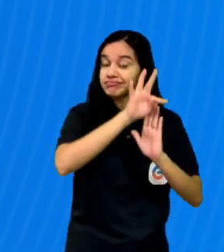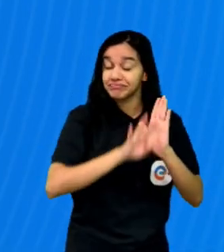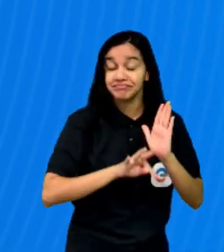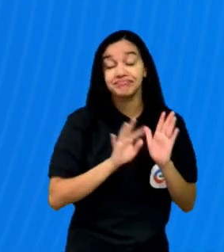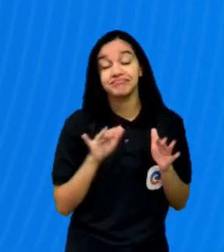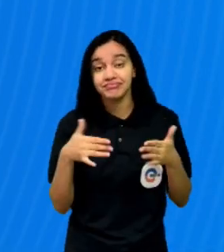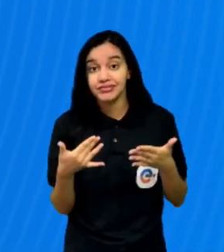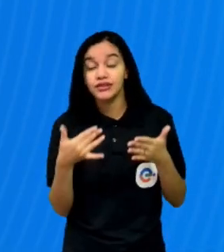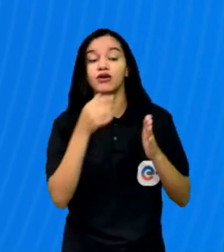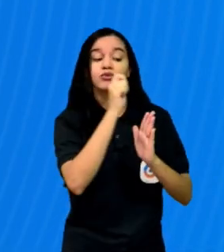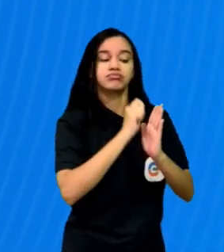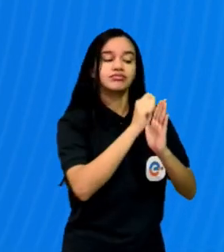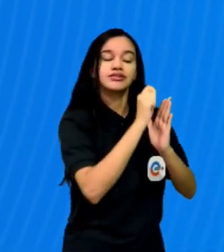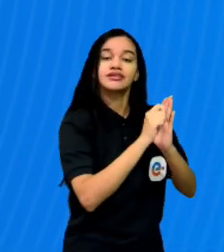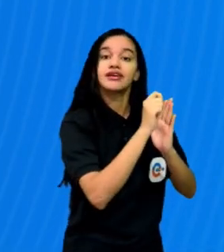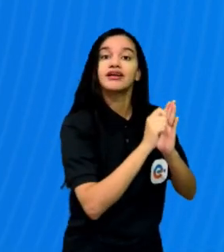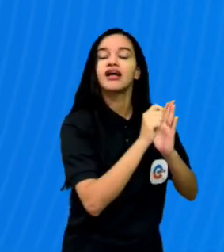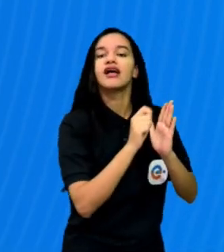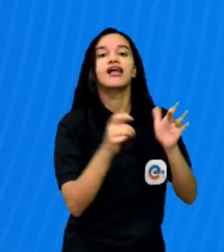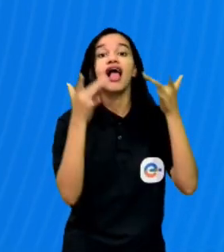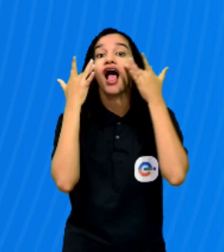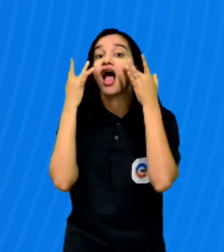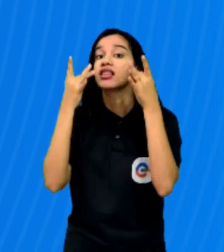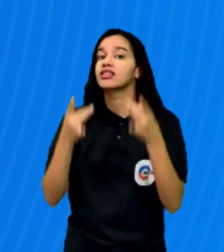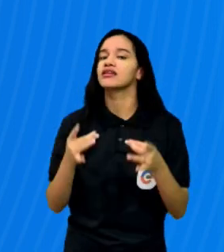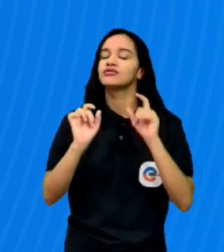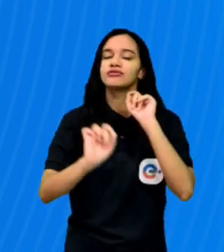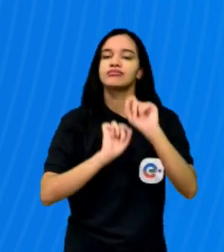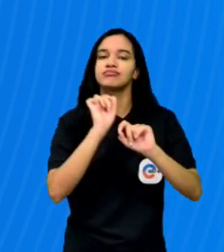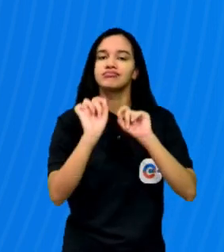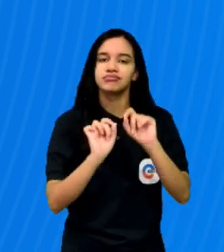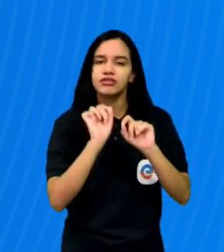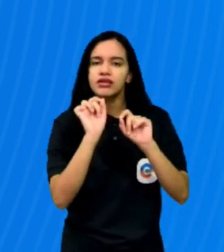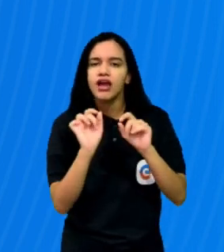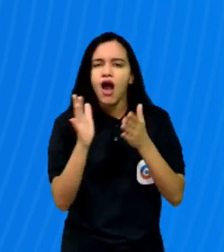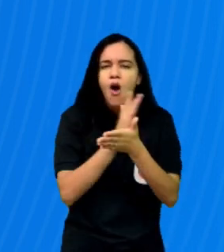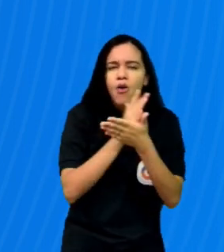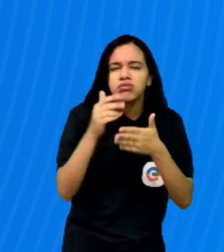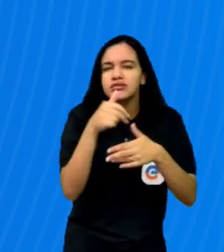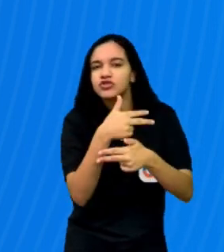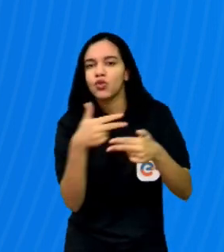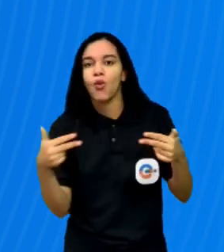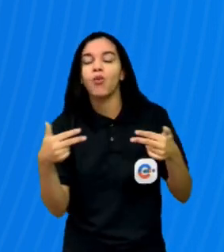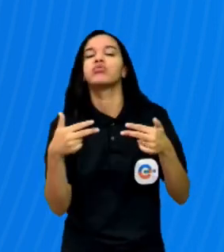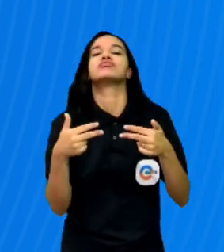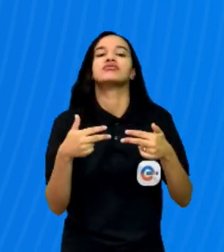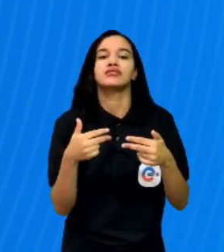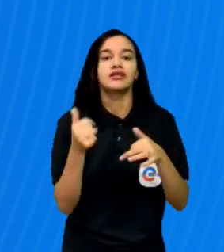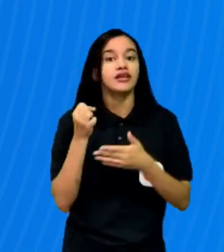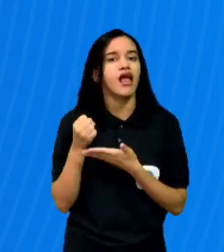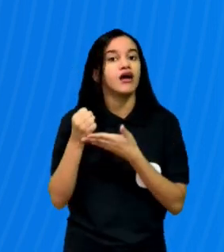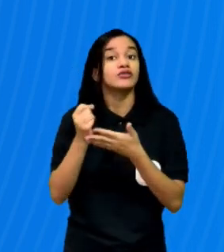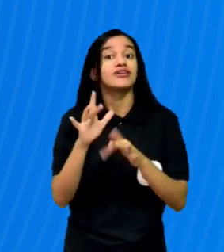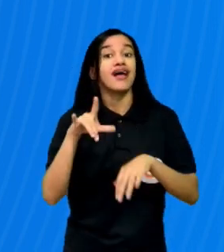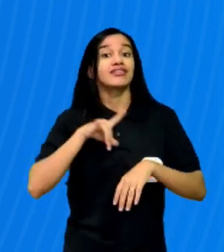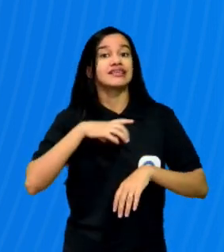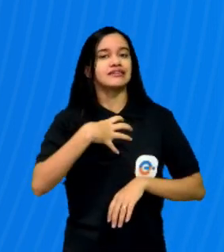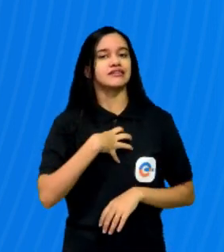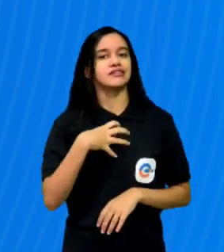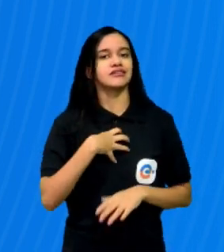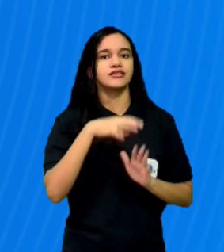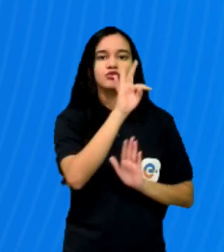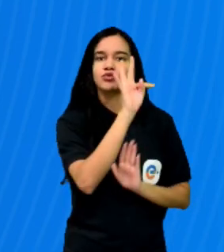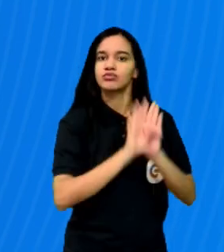vamos escrever, devemos ficar atentos a alguns elementos que ajudam a dar sentido ao texto e